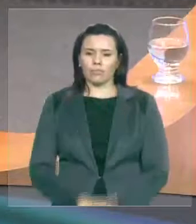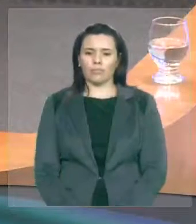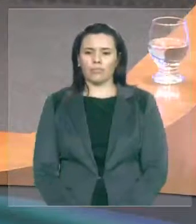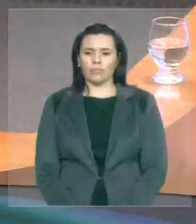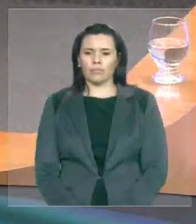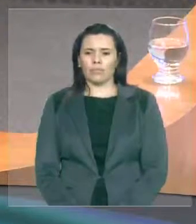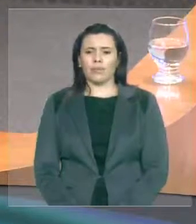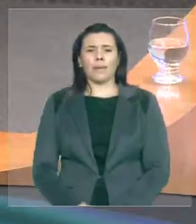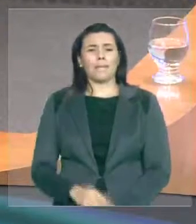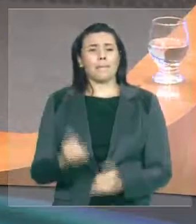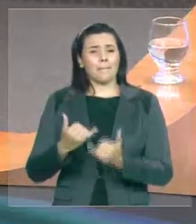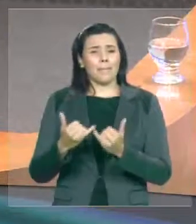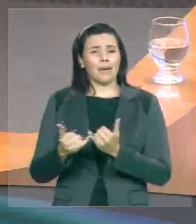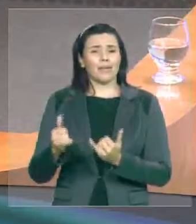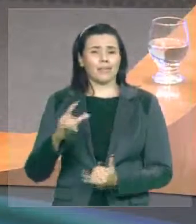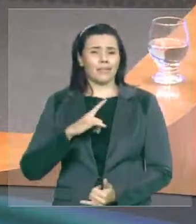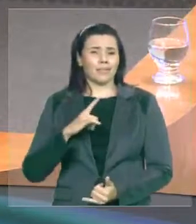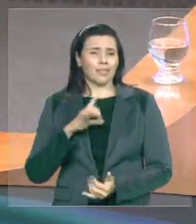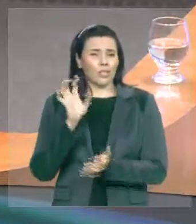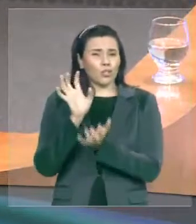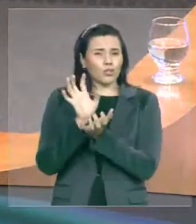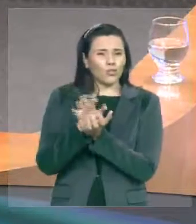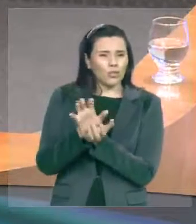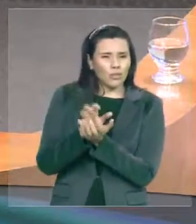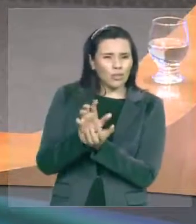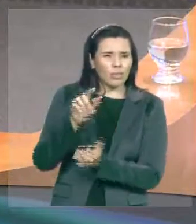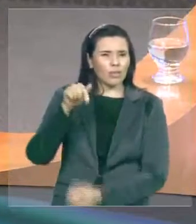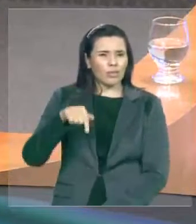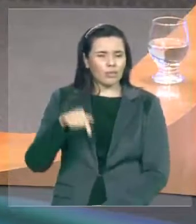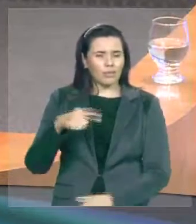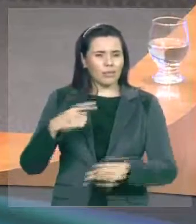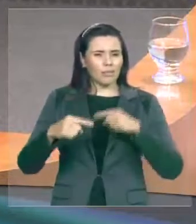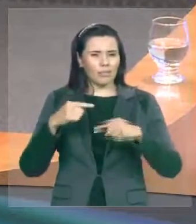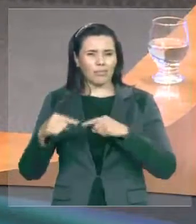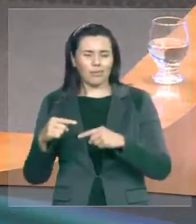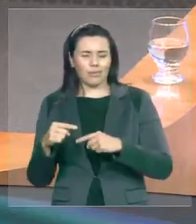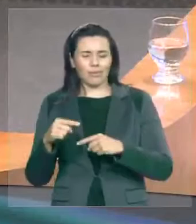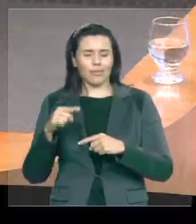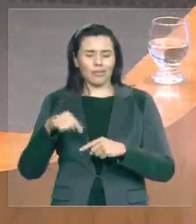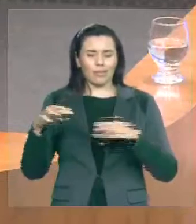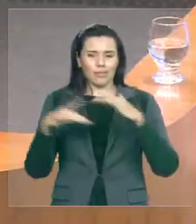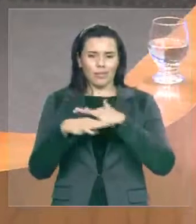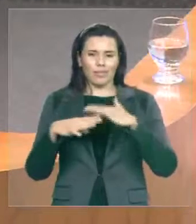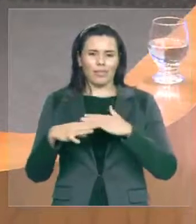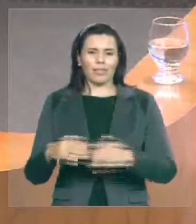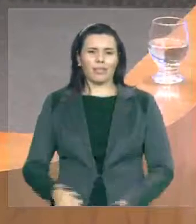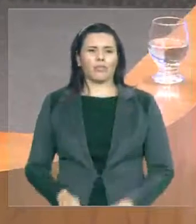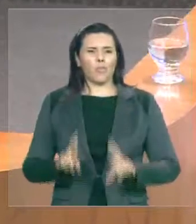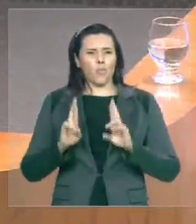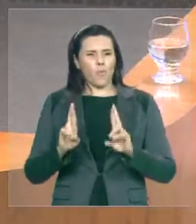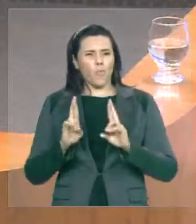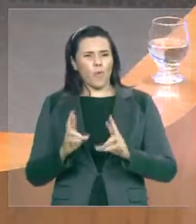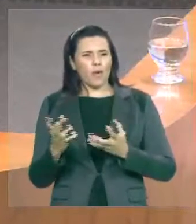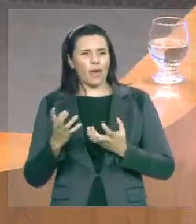desta cidade. Contrário, torcendo para que a licitação não dê certo.